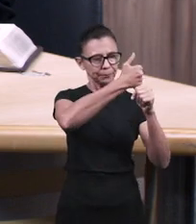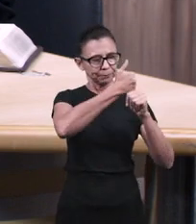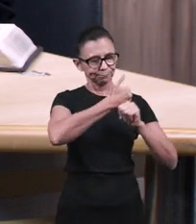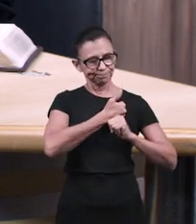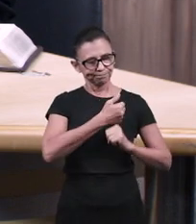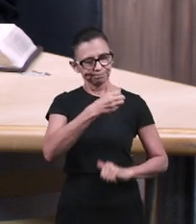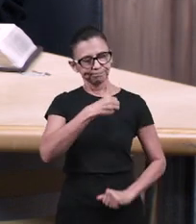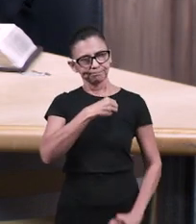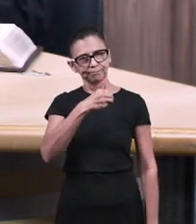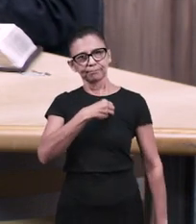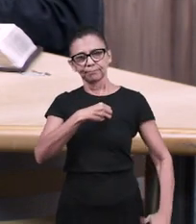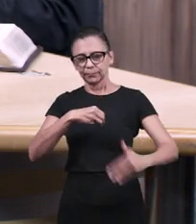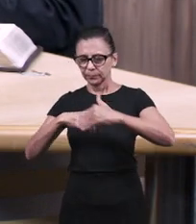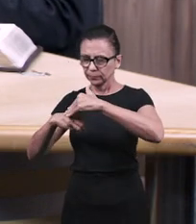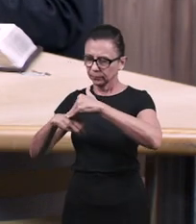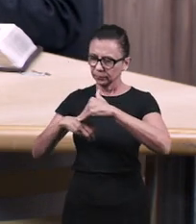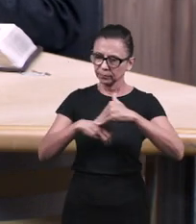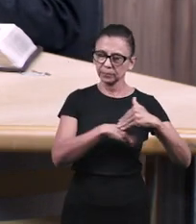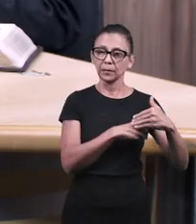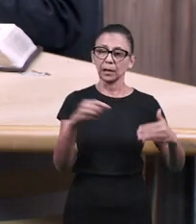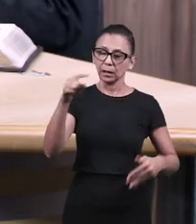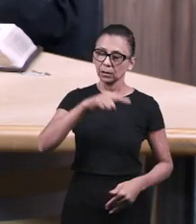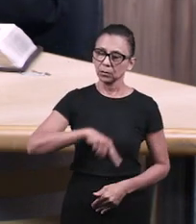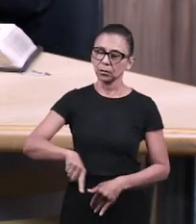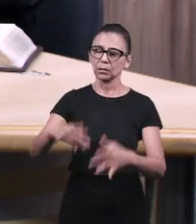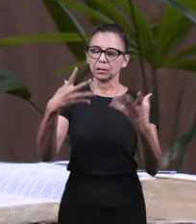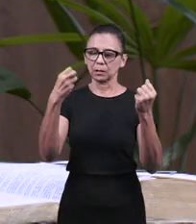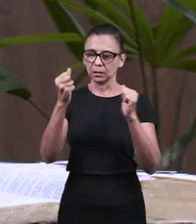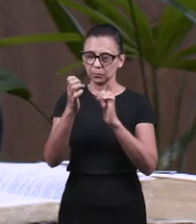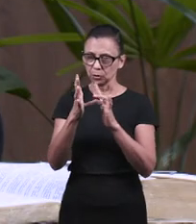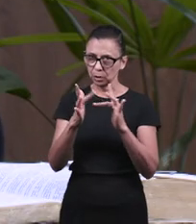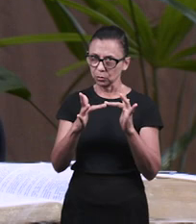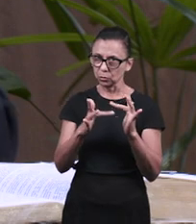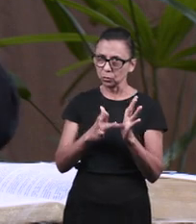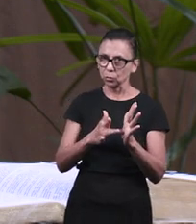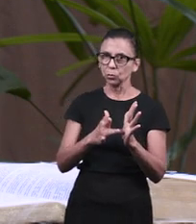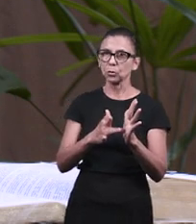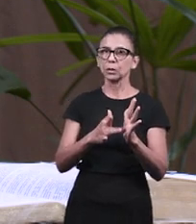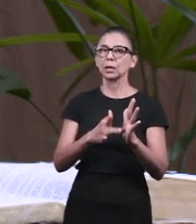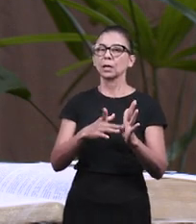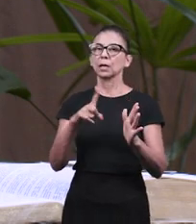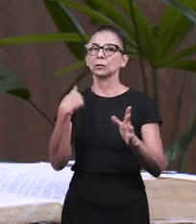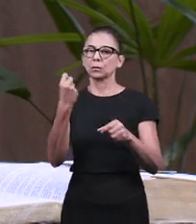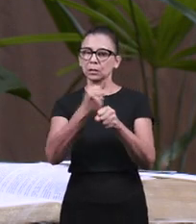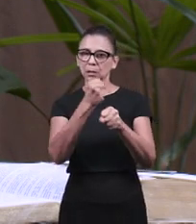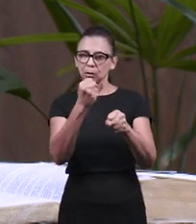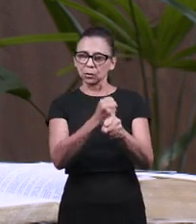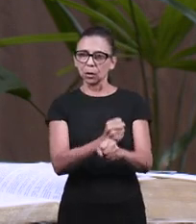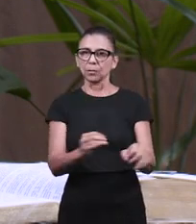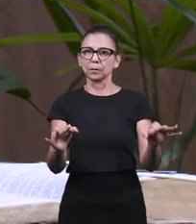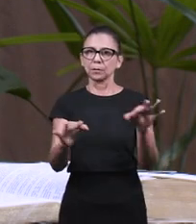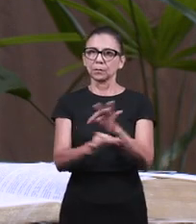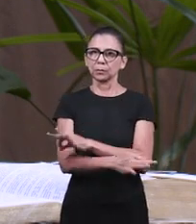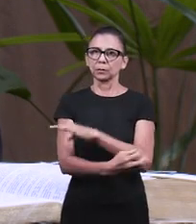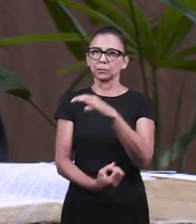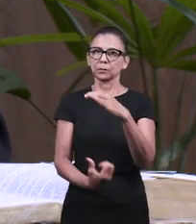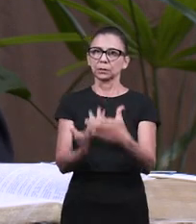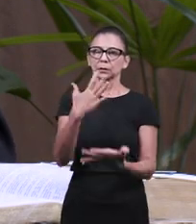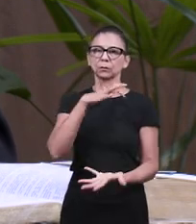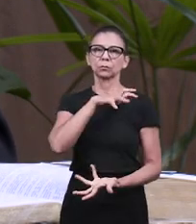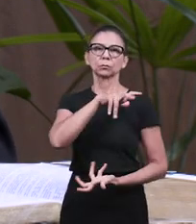pecados. Aí nós, quando nos convertemos a Jesus, as nossas obras ficaram prontas desde a fundação do